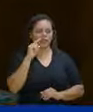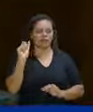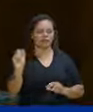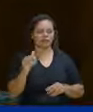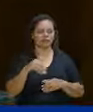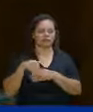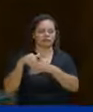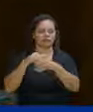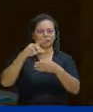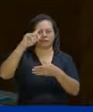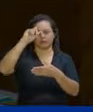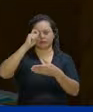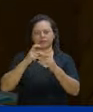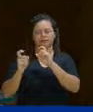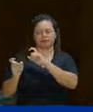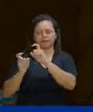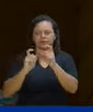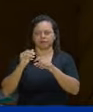embargado considerou